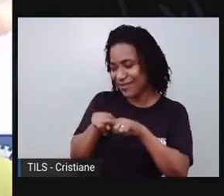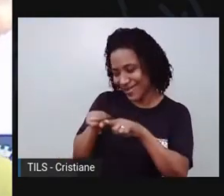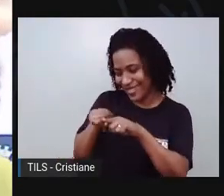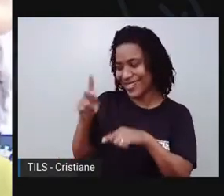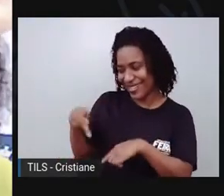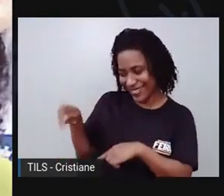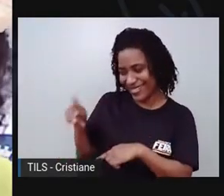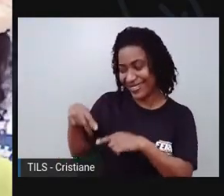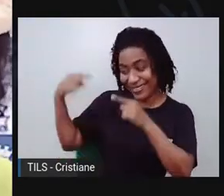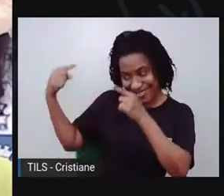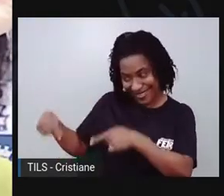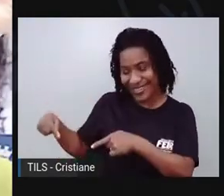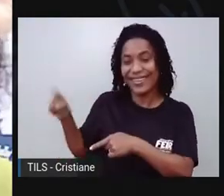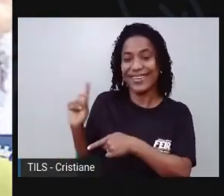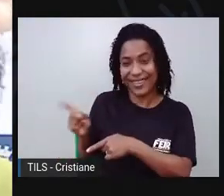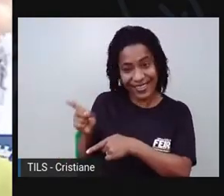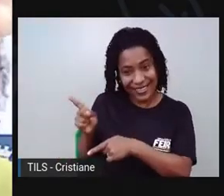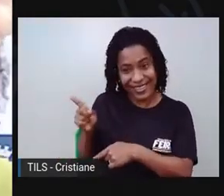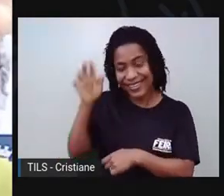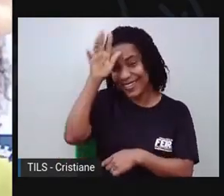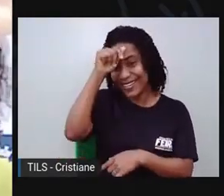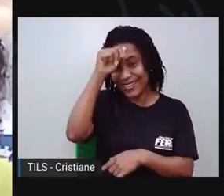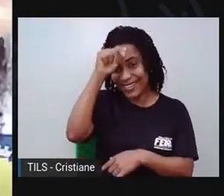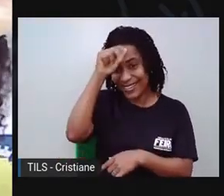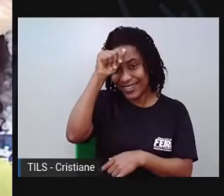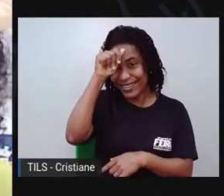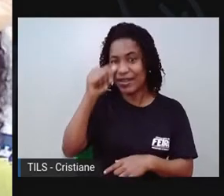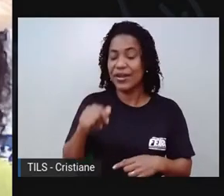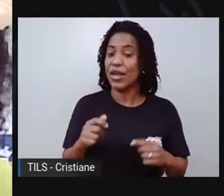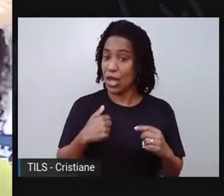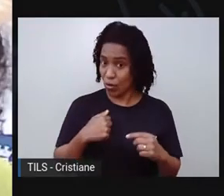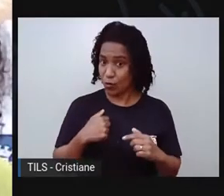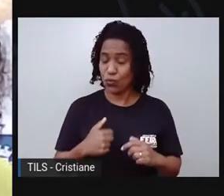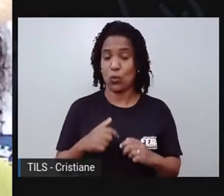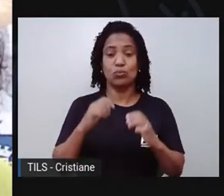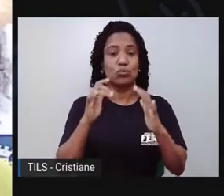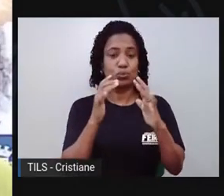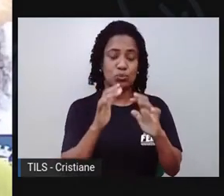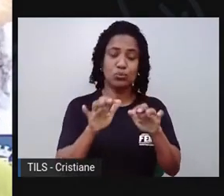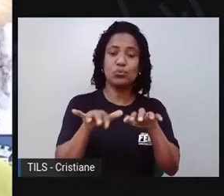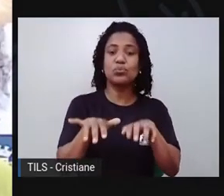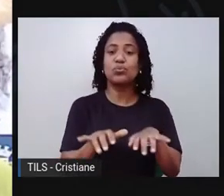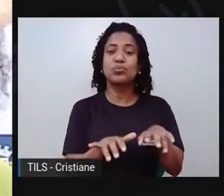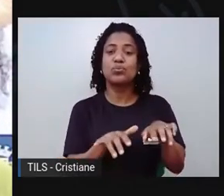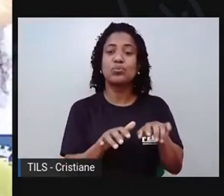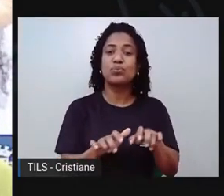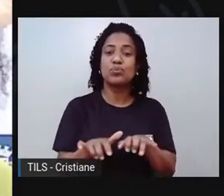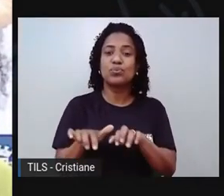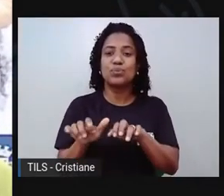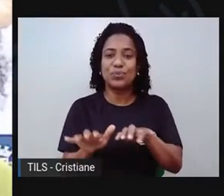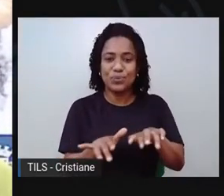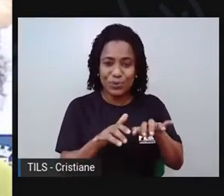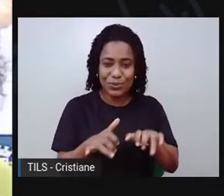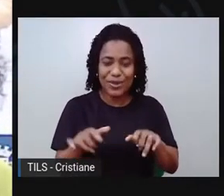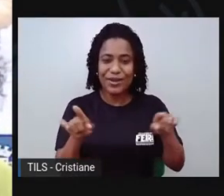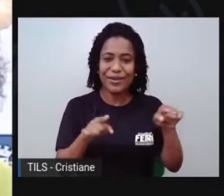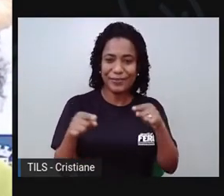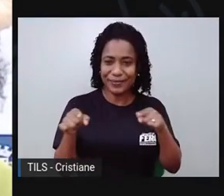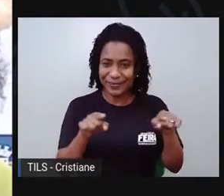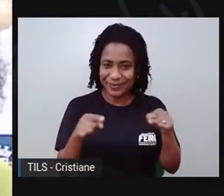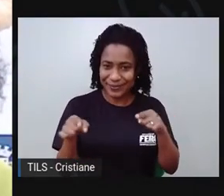adoro desafio! Sim, a Proci vai tocar uma música hoje. Que legal,